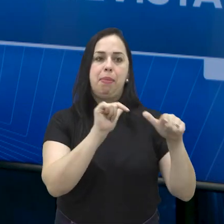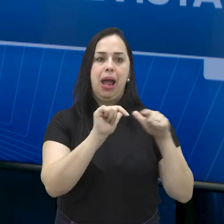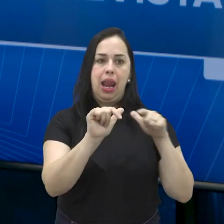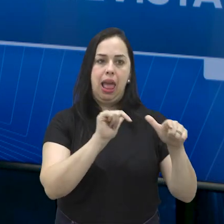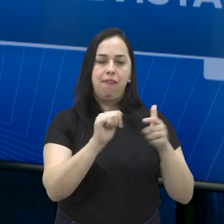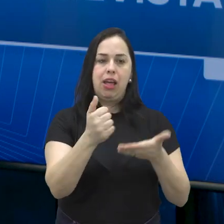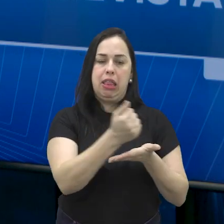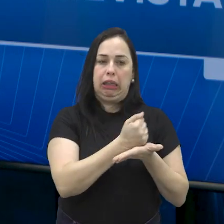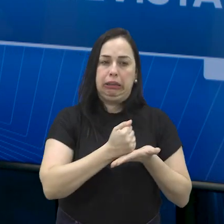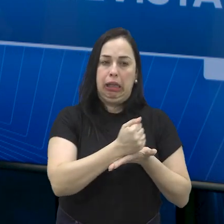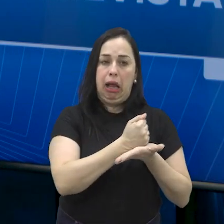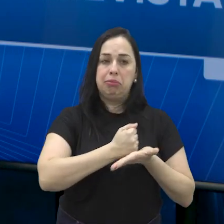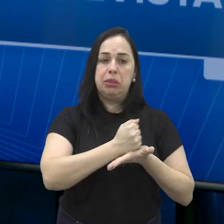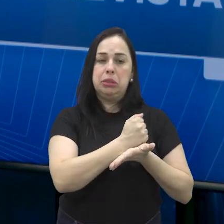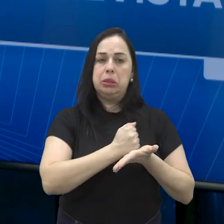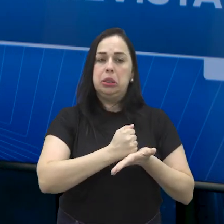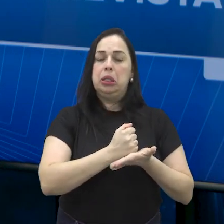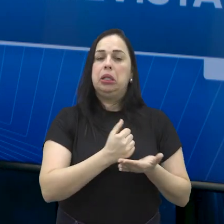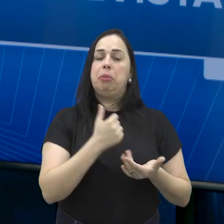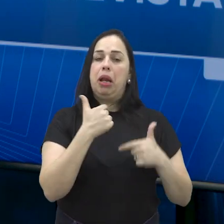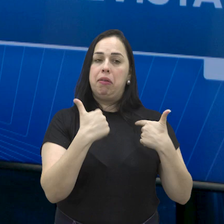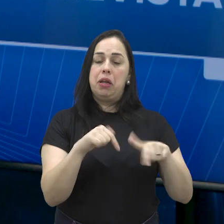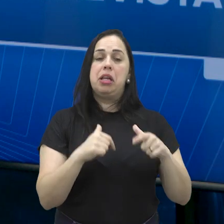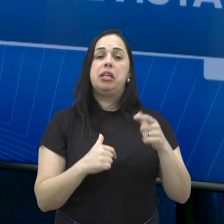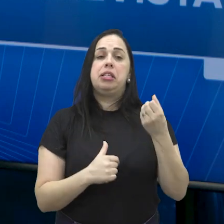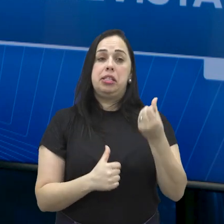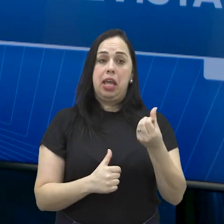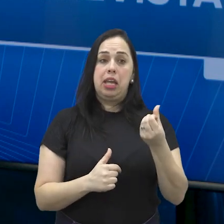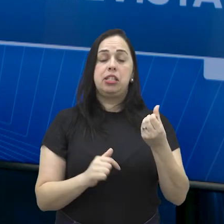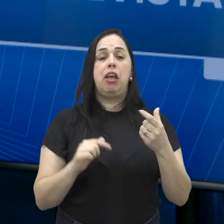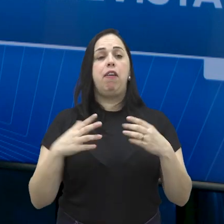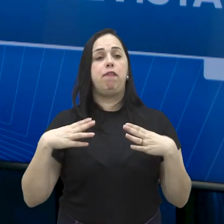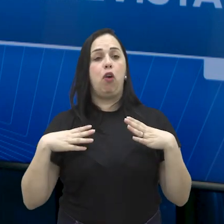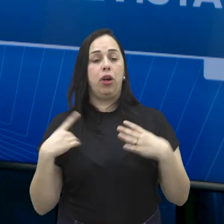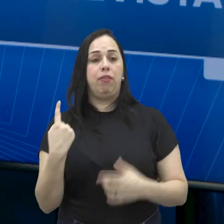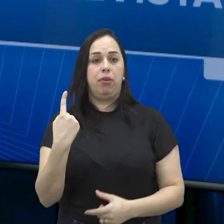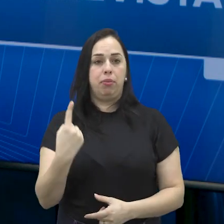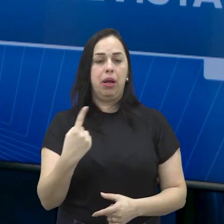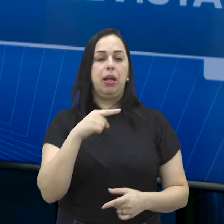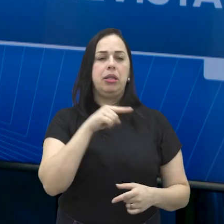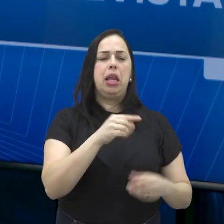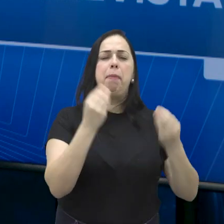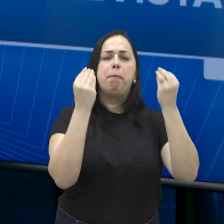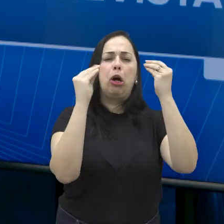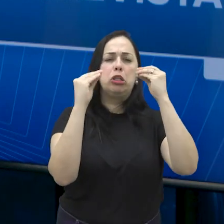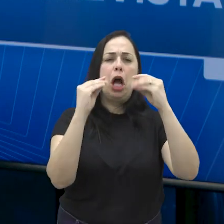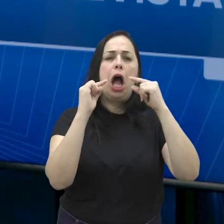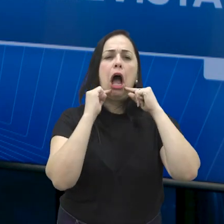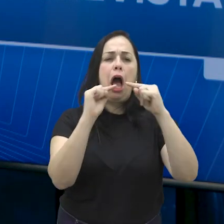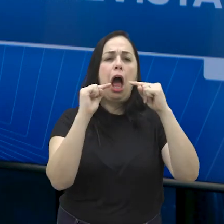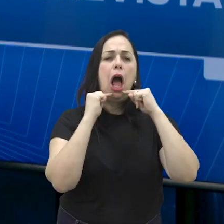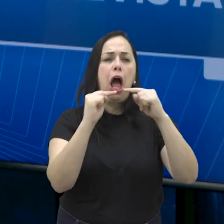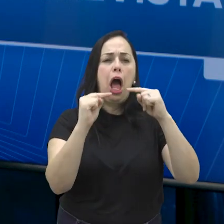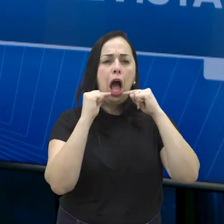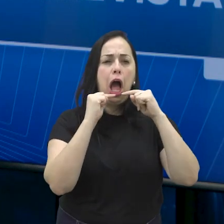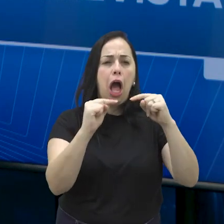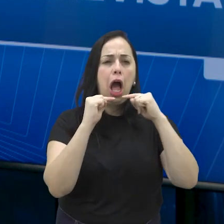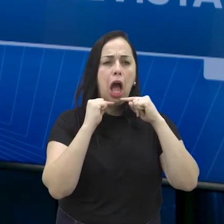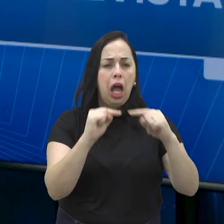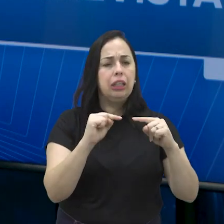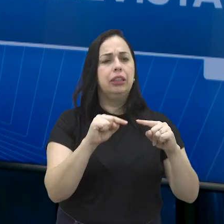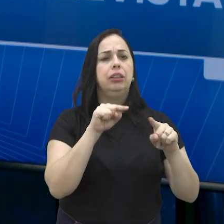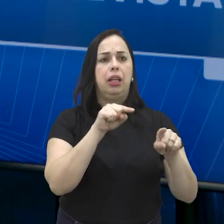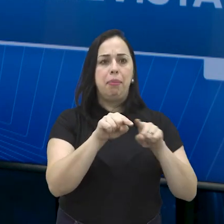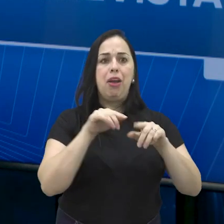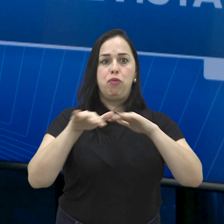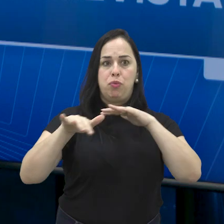trabalhava na exaustiva jornada de 6x1. E através de muitas reclamações nas redes sociais, ele foi ouvido, criou até